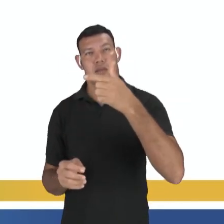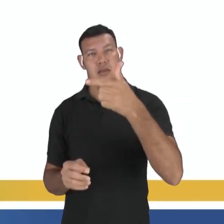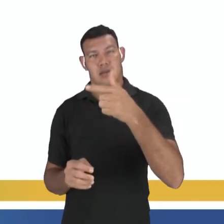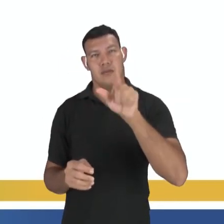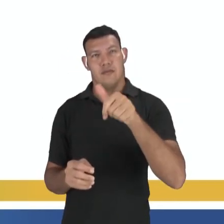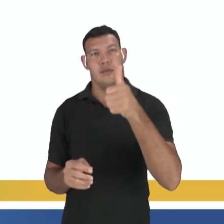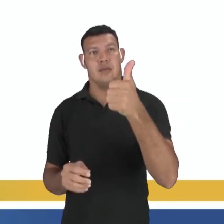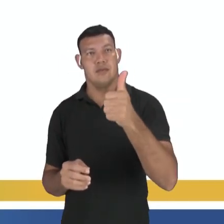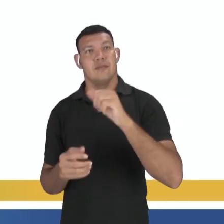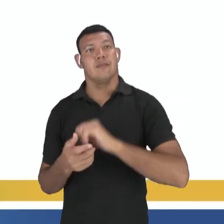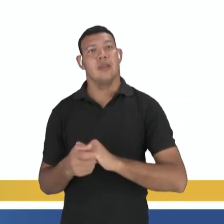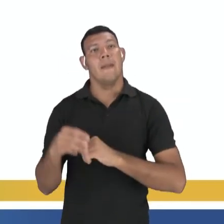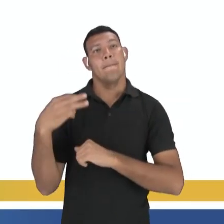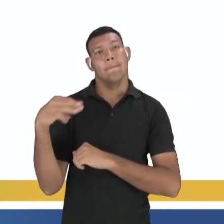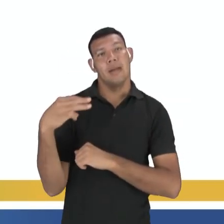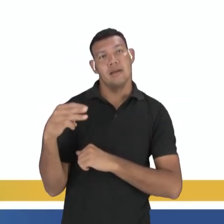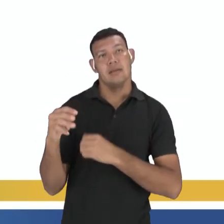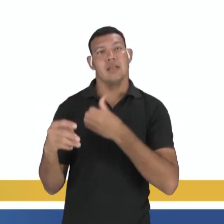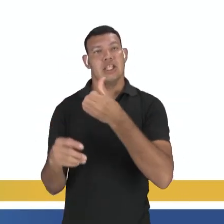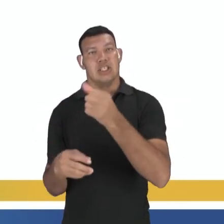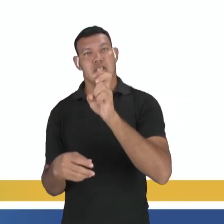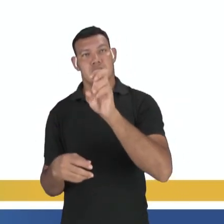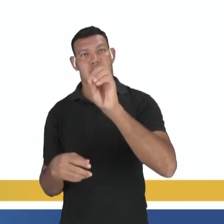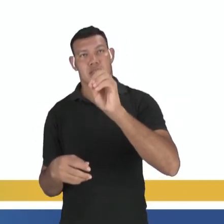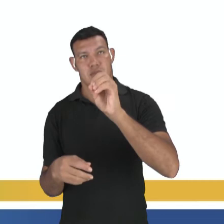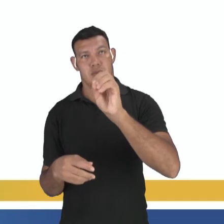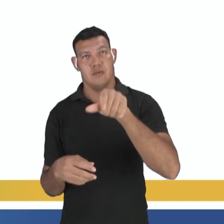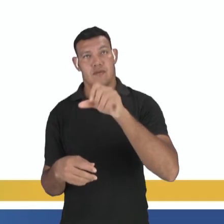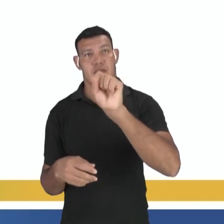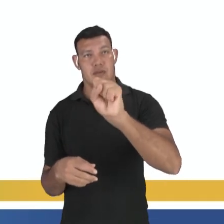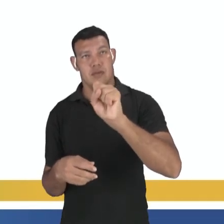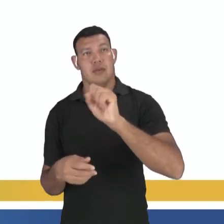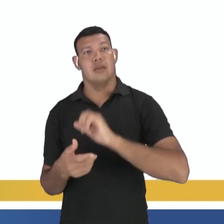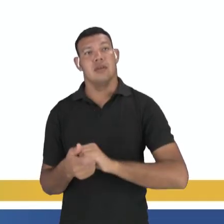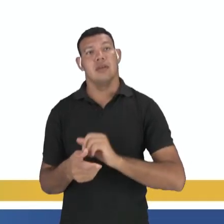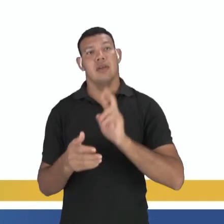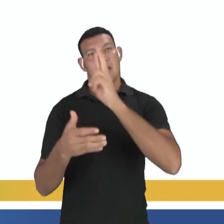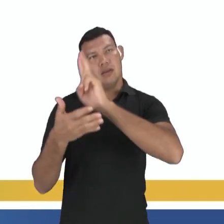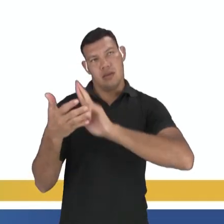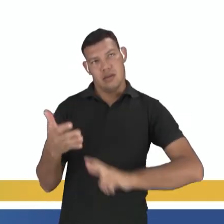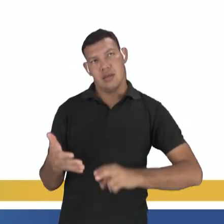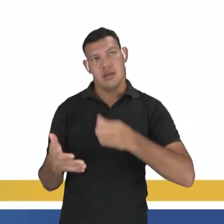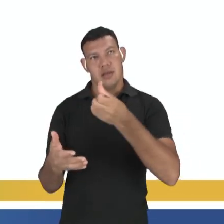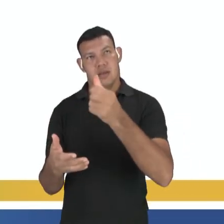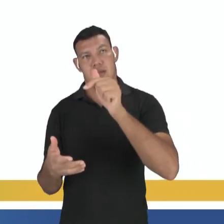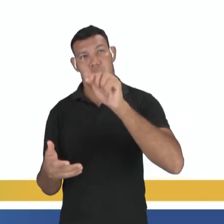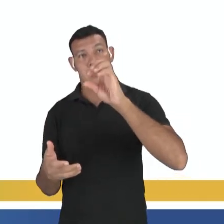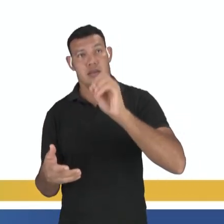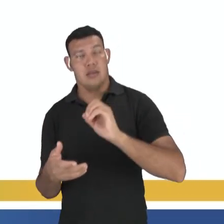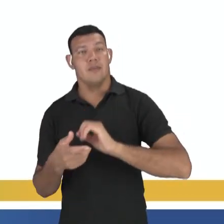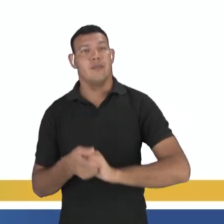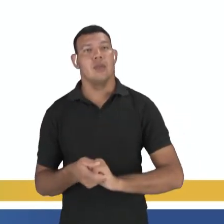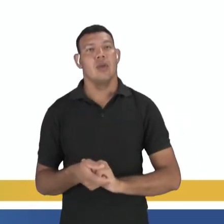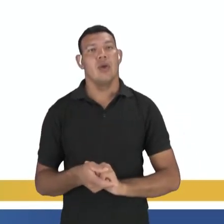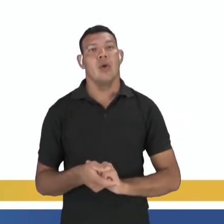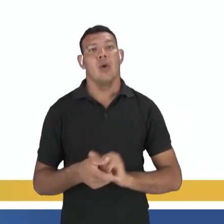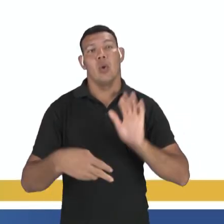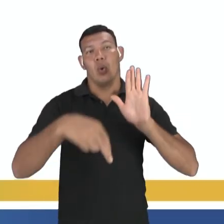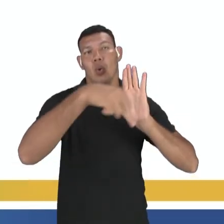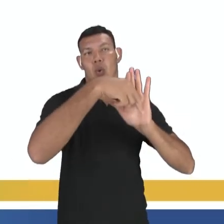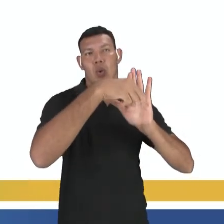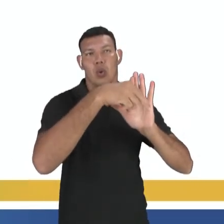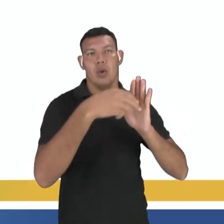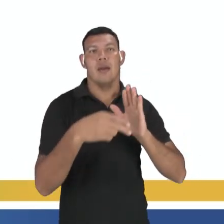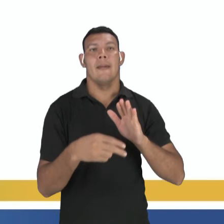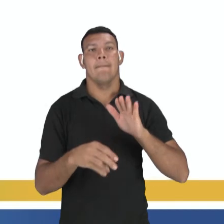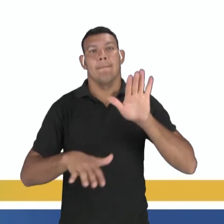Qual foi a nota média de João por área de conhecimento? Qual a amplitude dos dados? Primeiro eu vou calcular a amplitude. Qual foi a